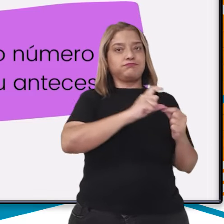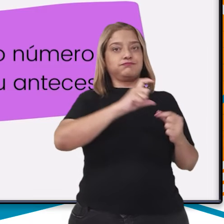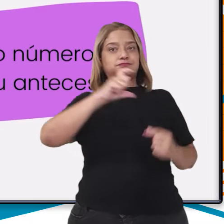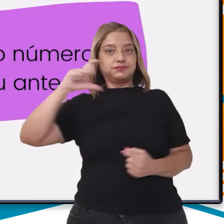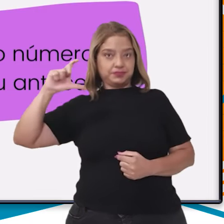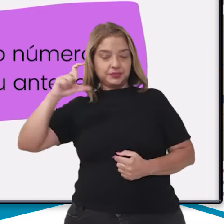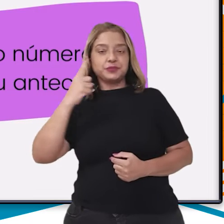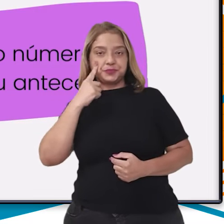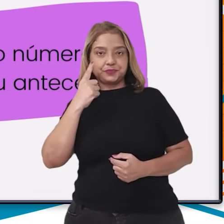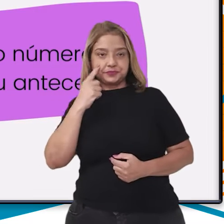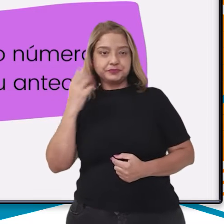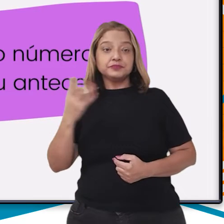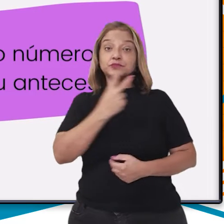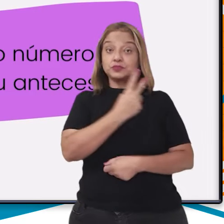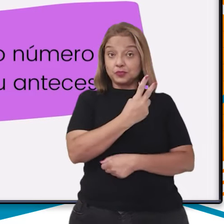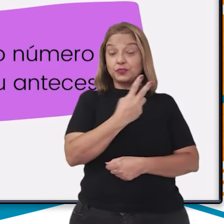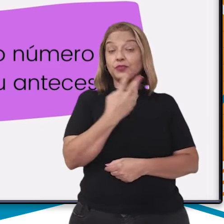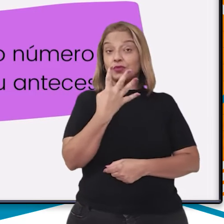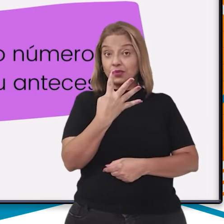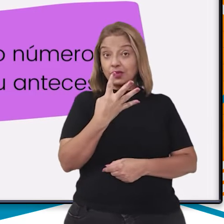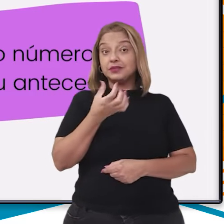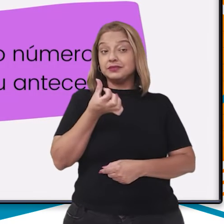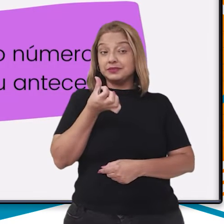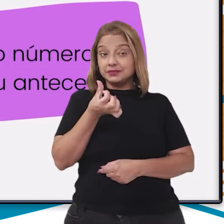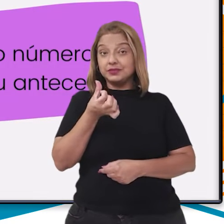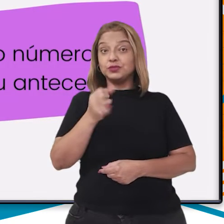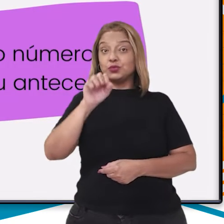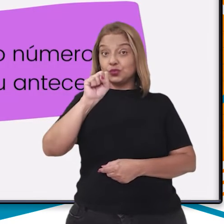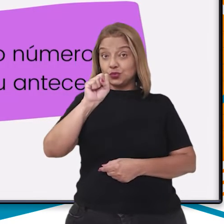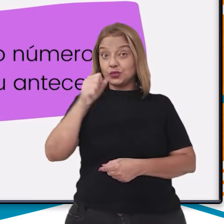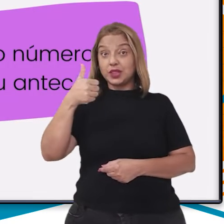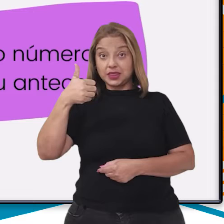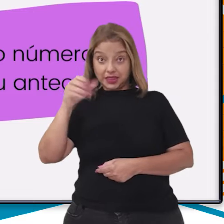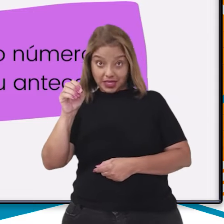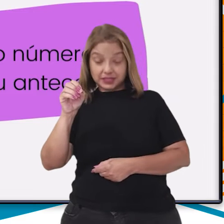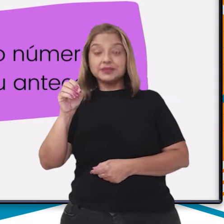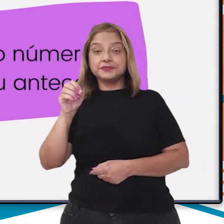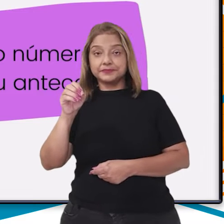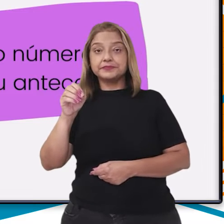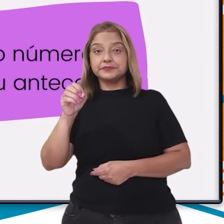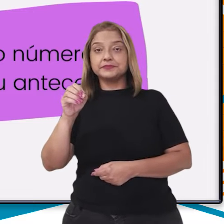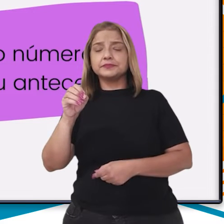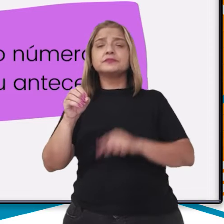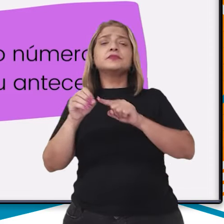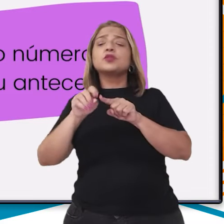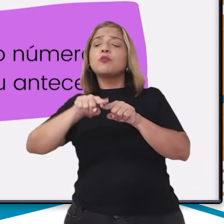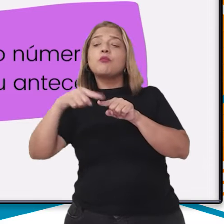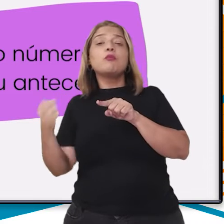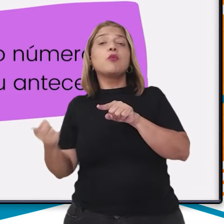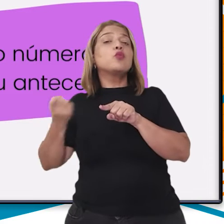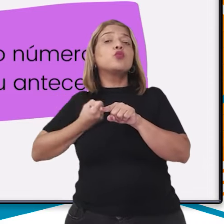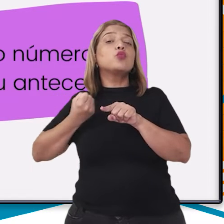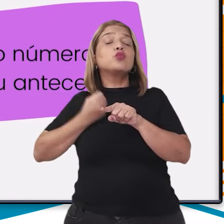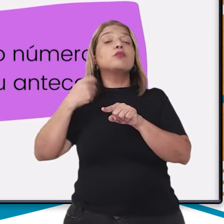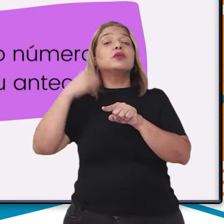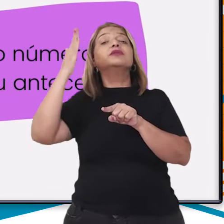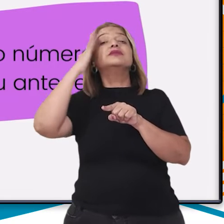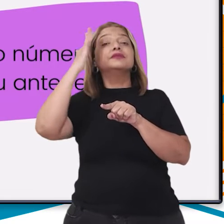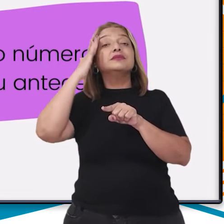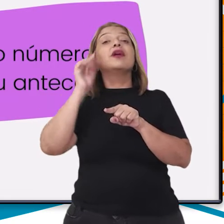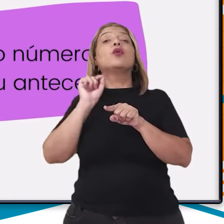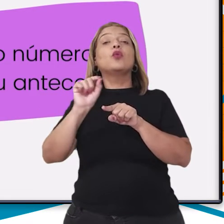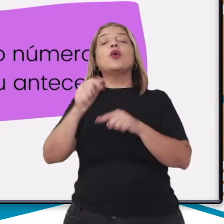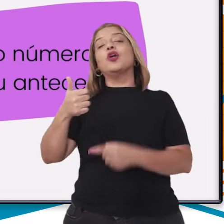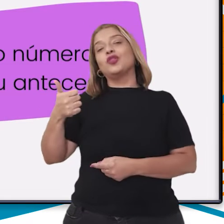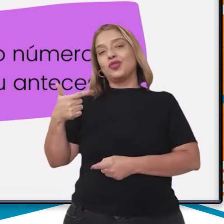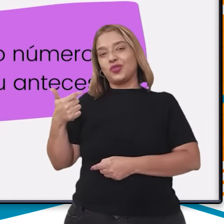ordem crescente. Então, 2, 4, 6, 8, 10. O próximo número na sequência